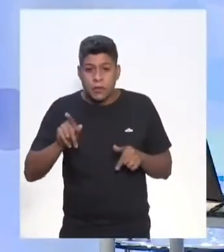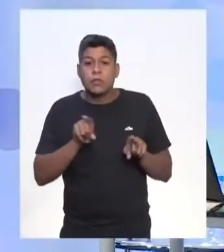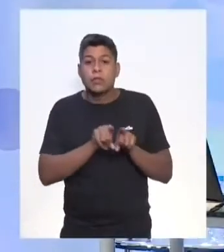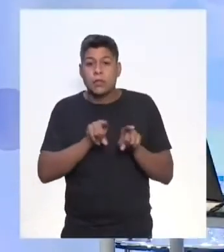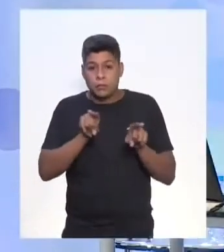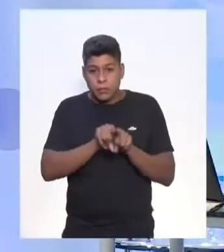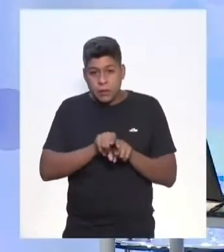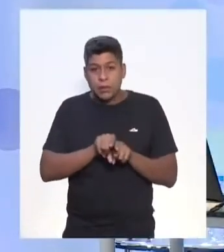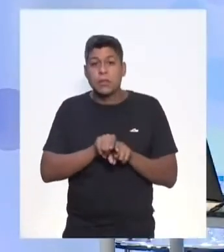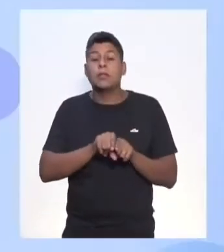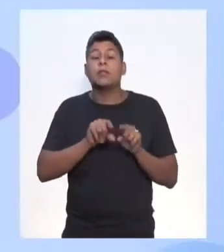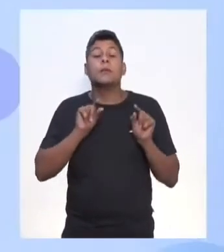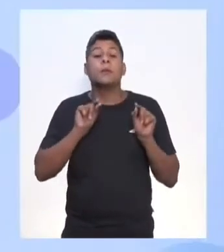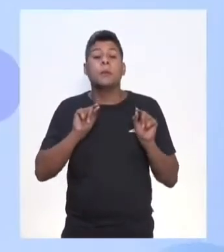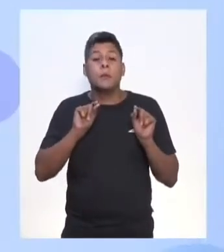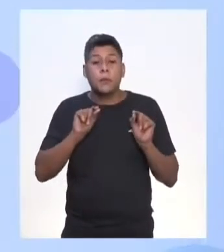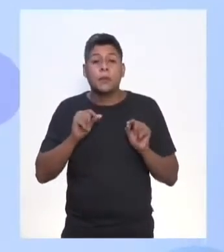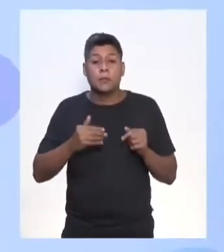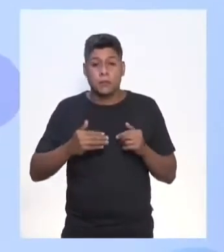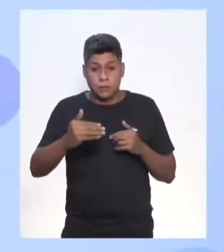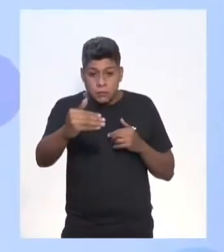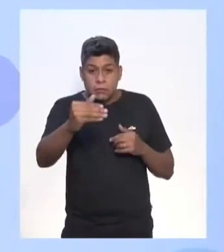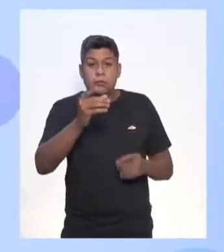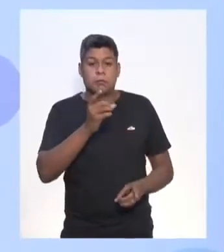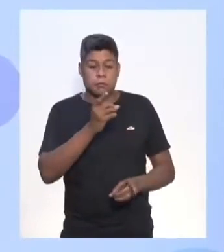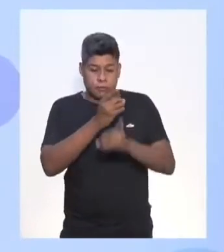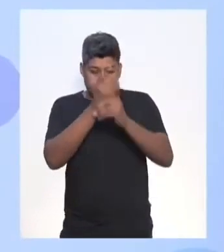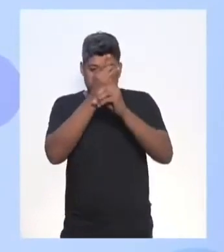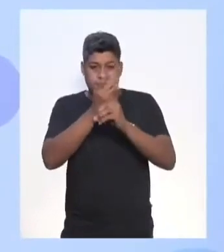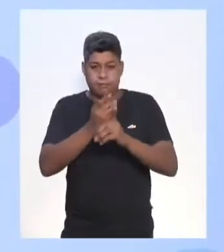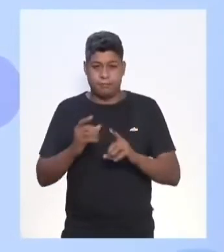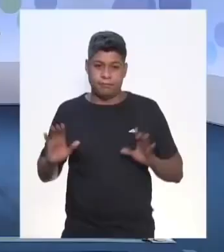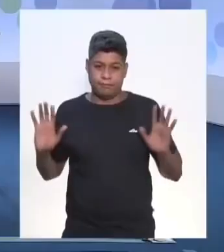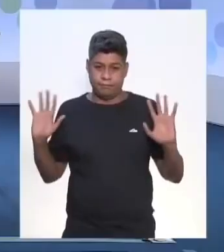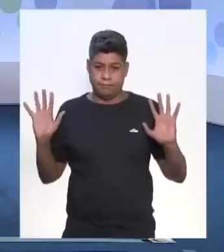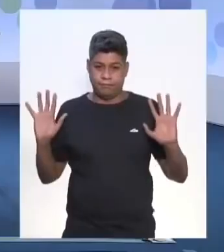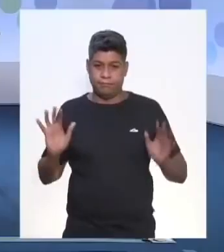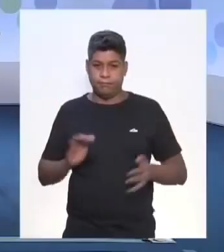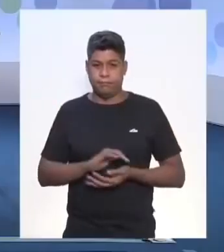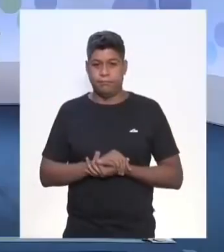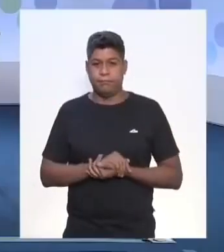também, e até a próxima aula. Tchau!